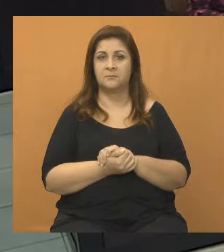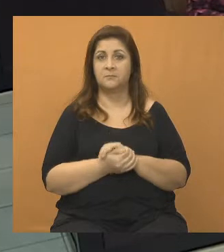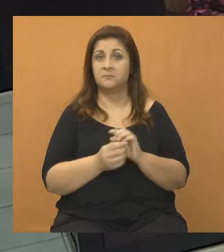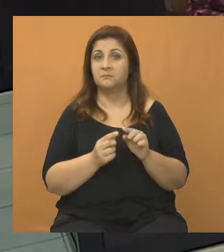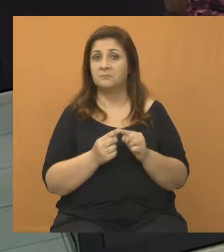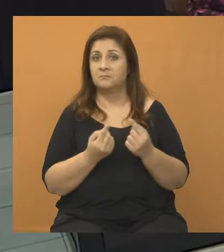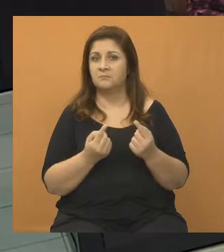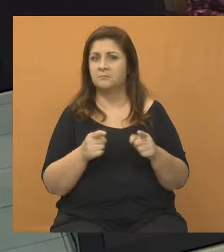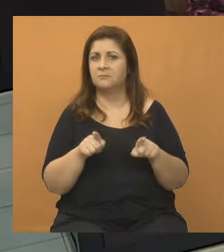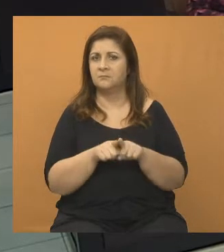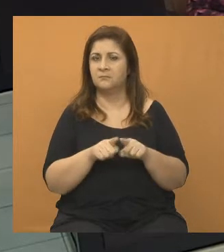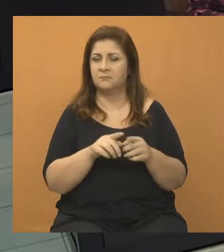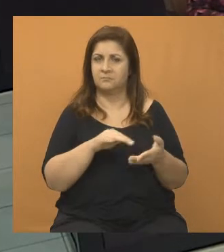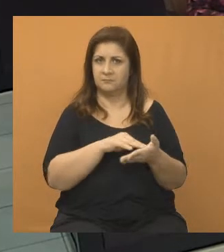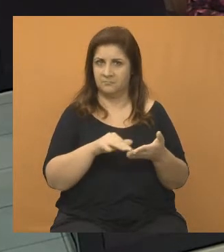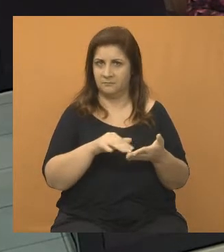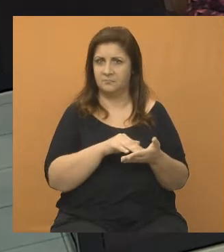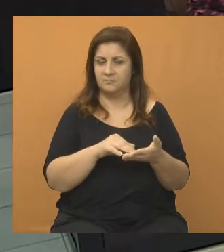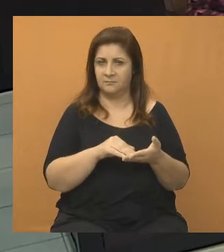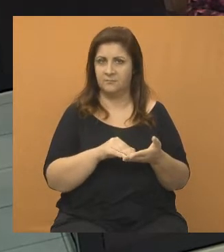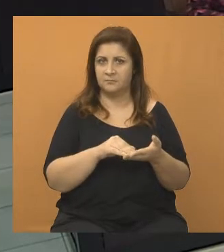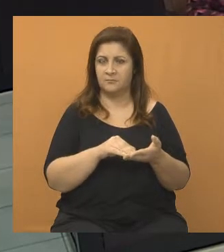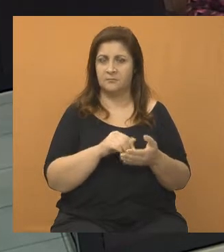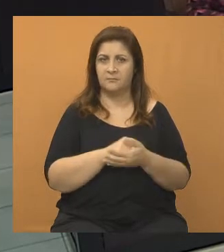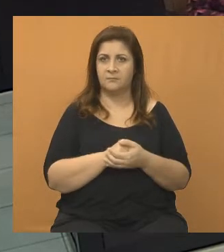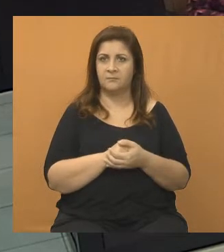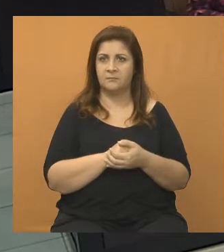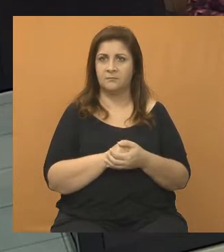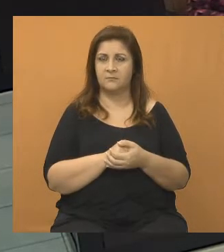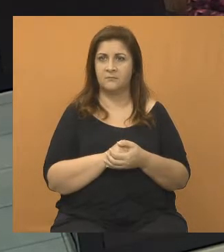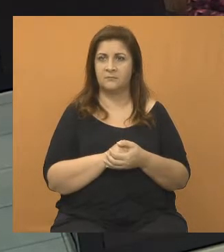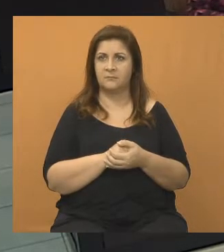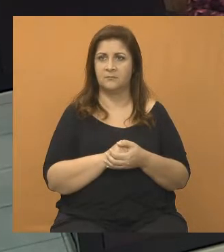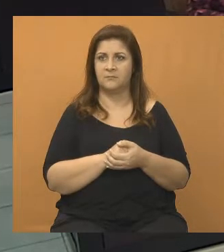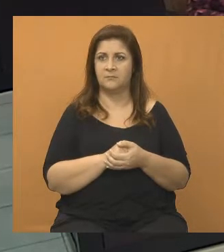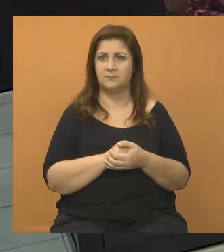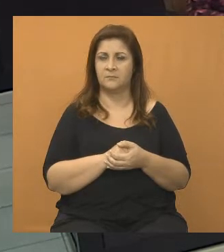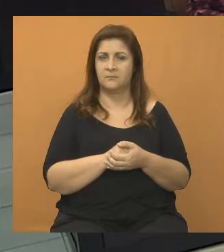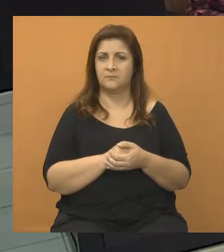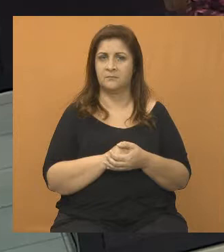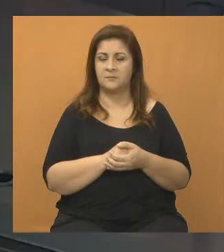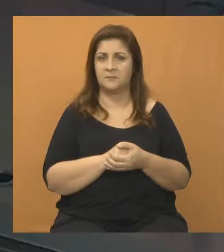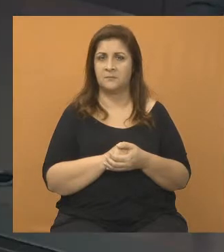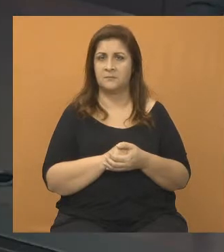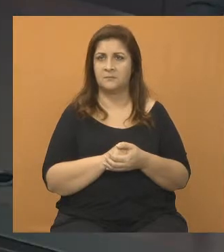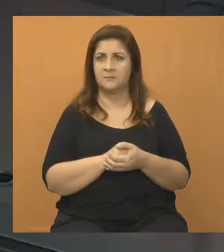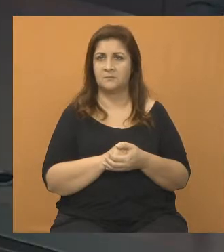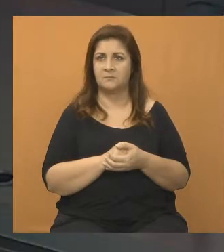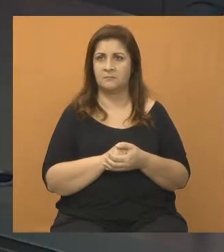você também é secretário de governo, né? Estando secretário de governo, naturalmente você está